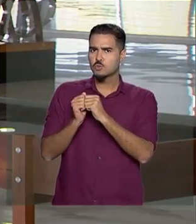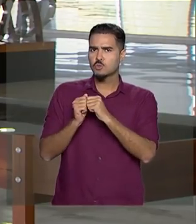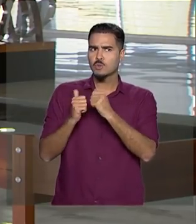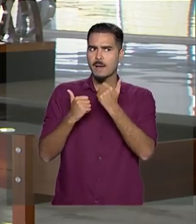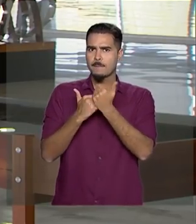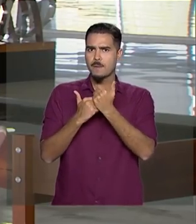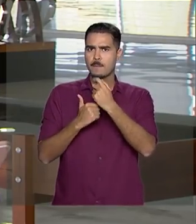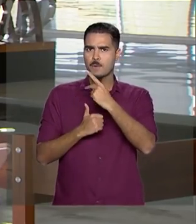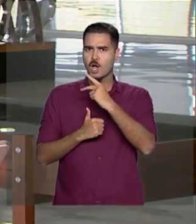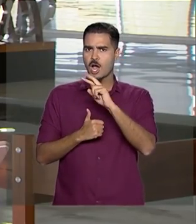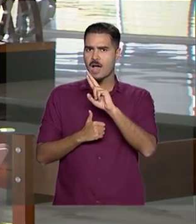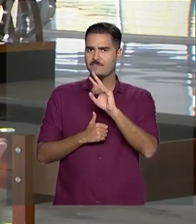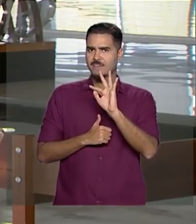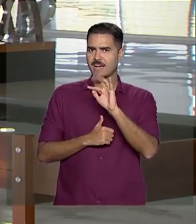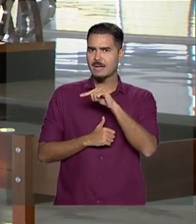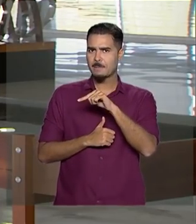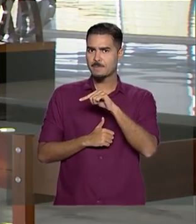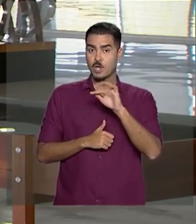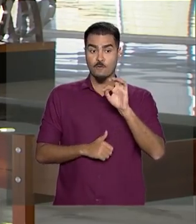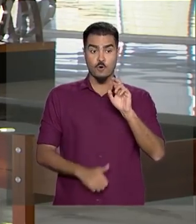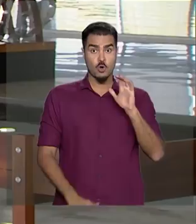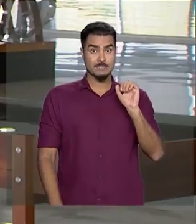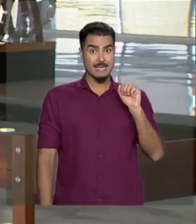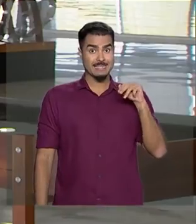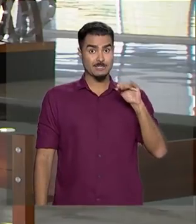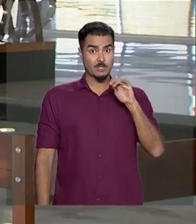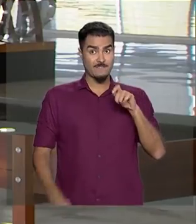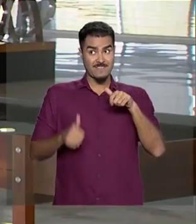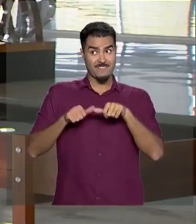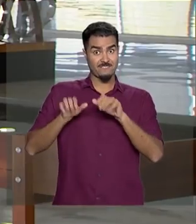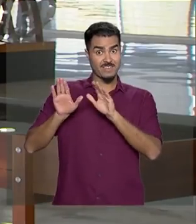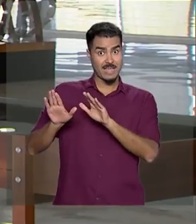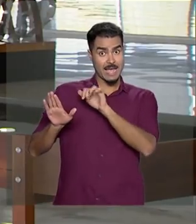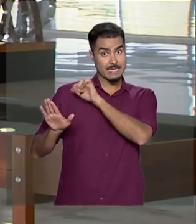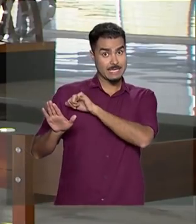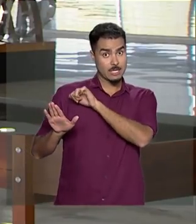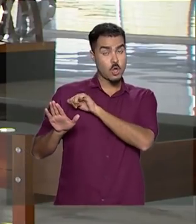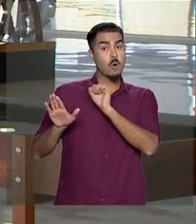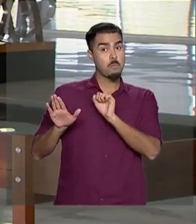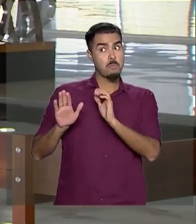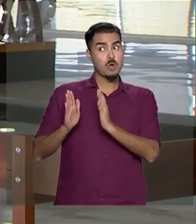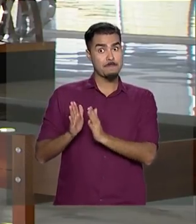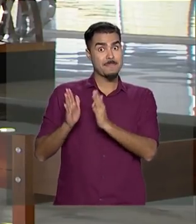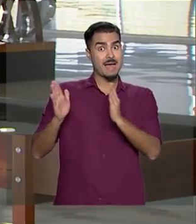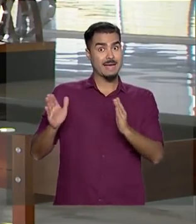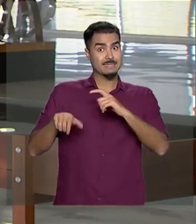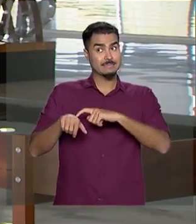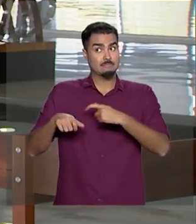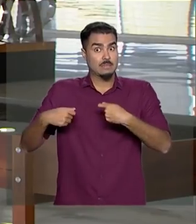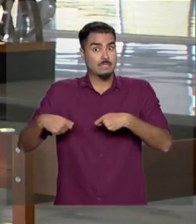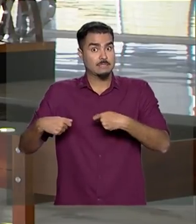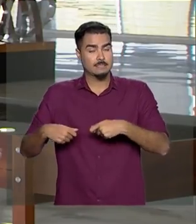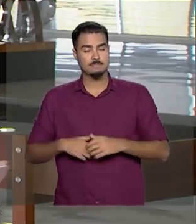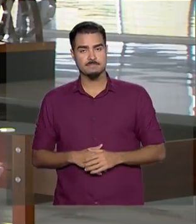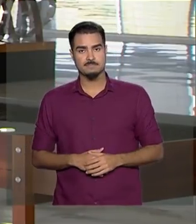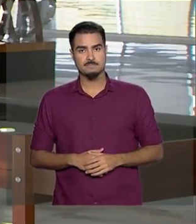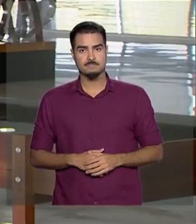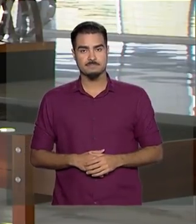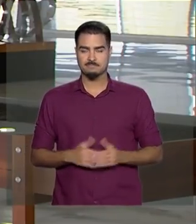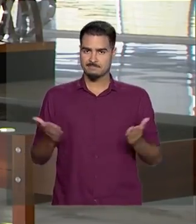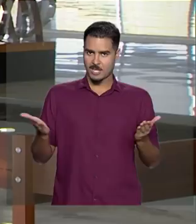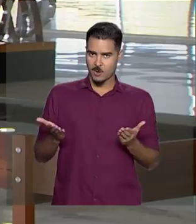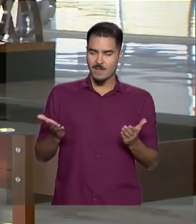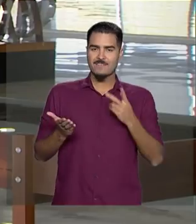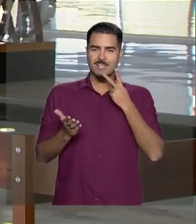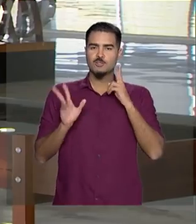O prazo de atuação da Força Nacional do Rio de Janeiro pode ser prorrogado, caso seja necessário. E agora, vamos